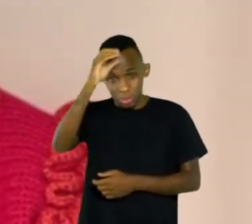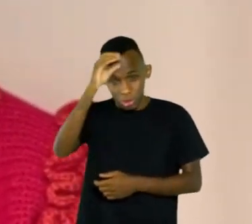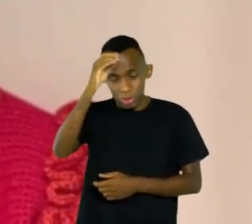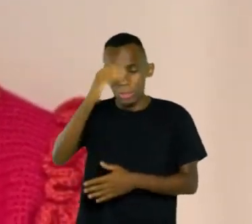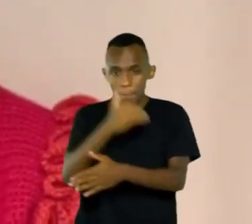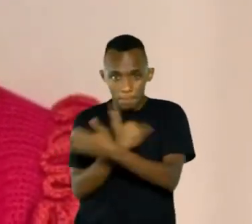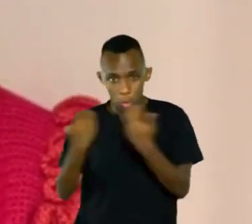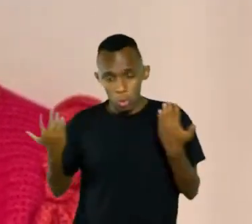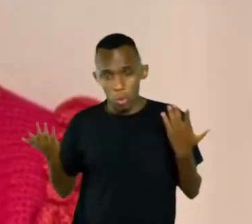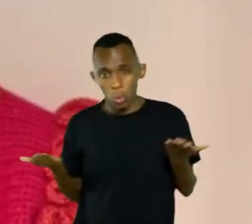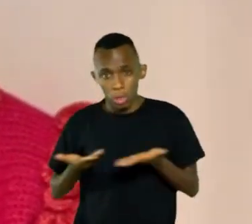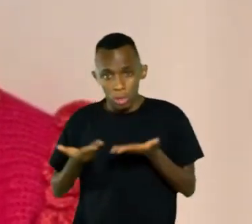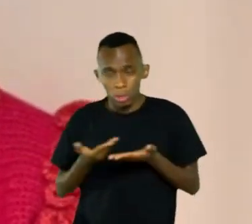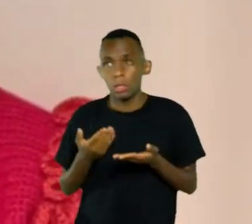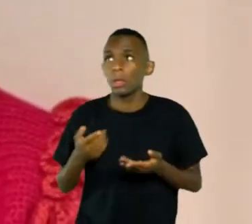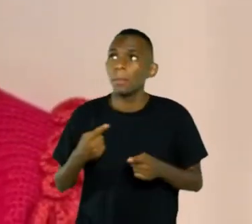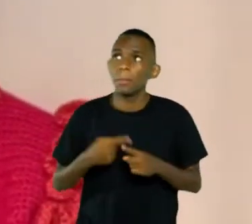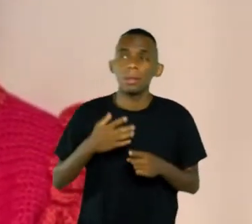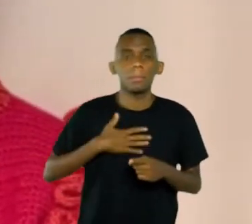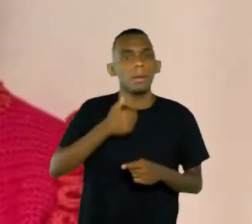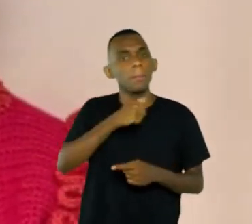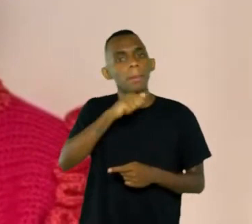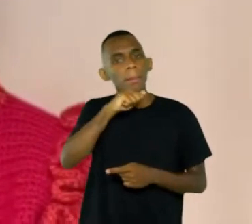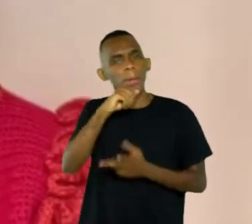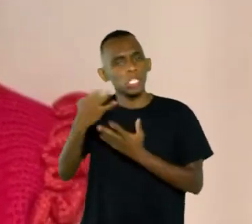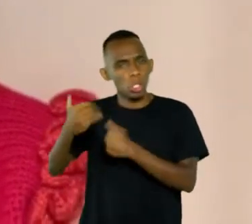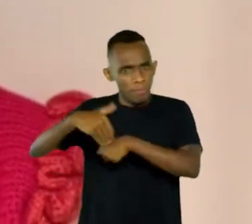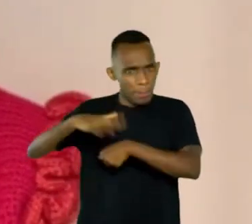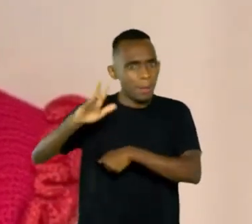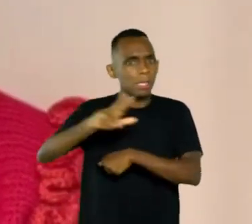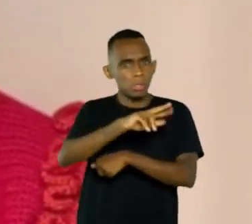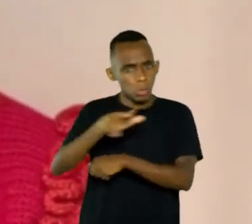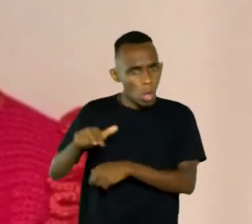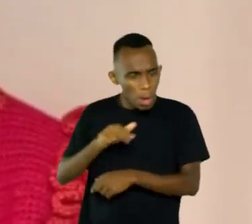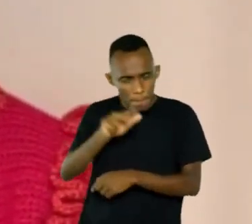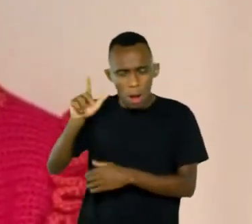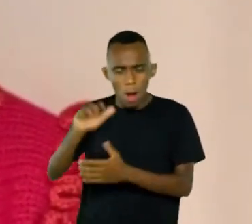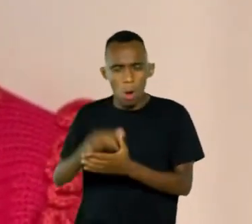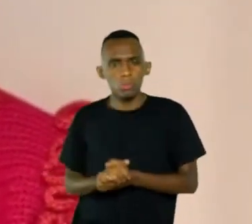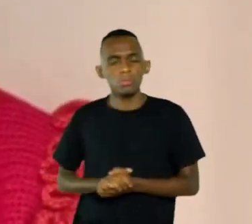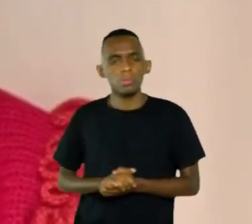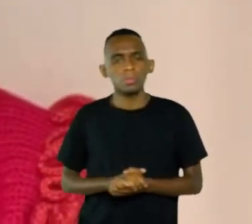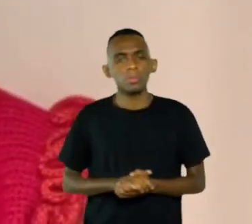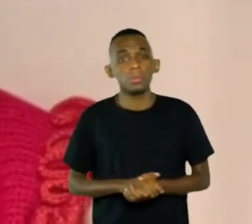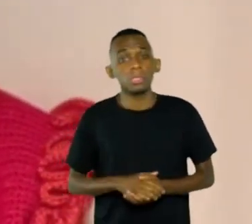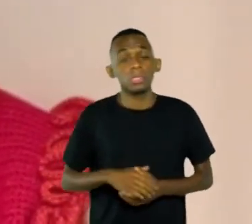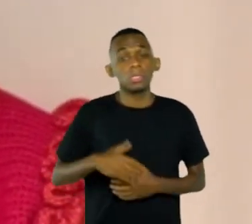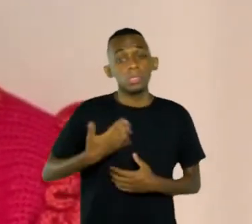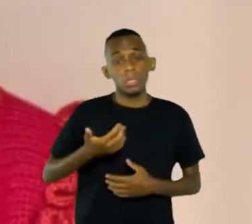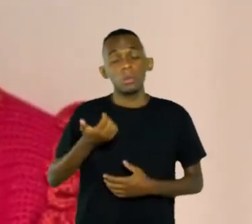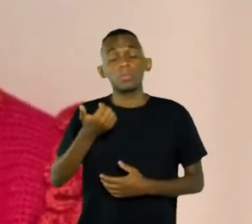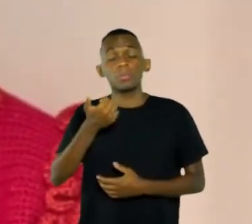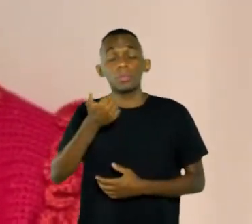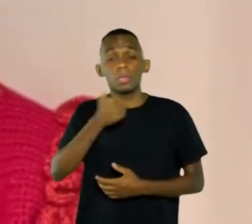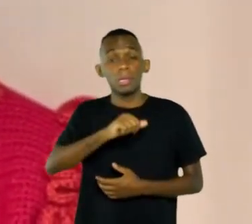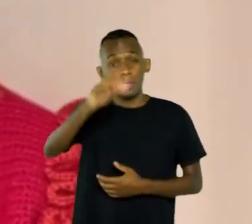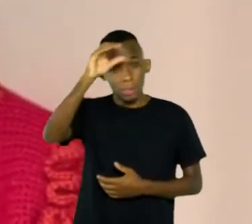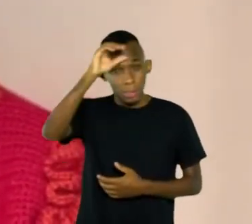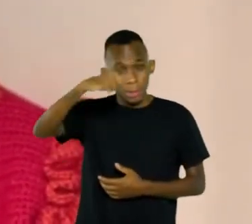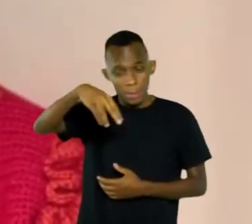mãe era a mais nova de três filhas, então hoje só tem tia Leda, que tem 85. A tia Marina morreu esse ano. Tia